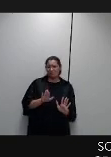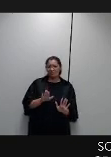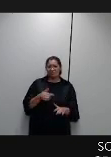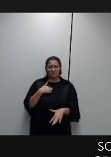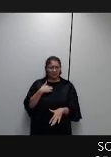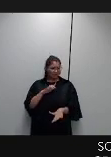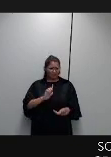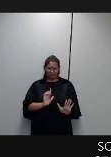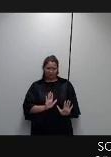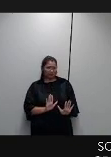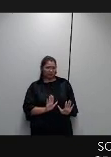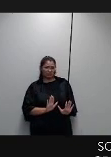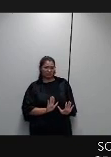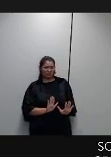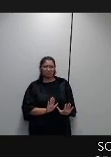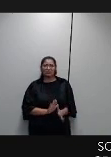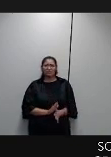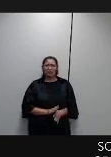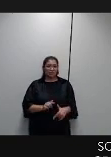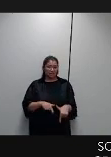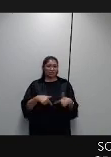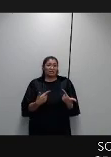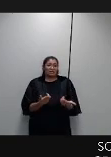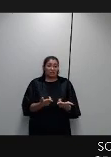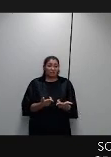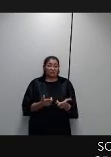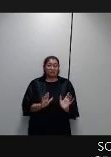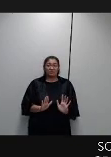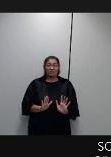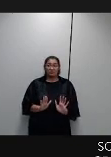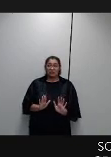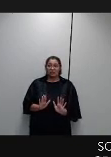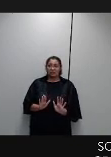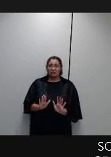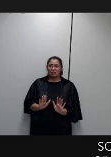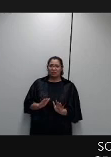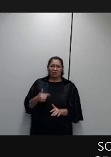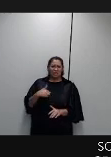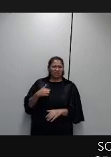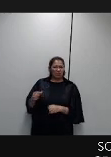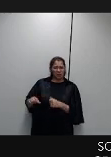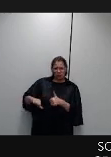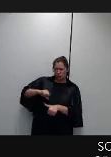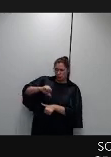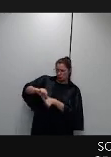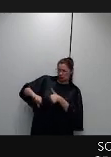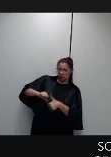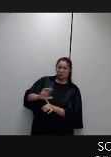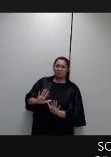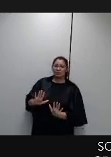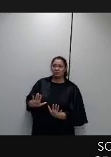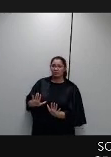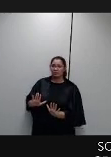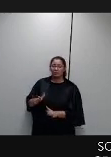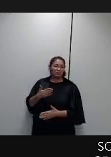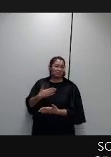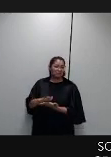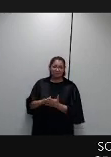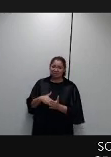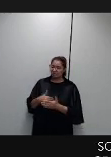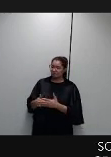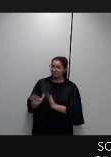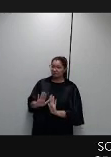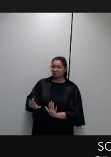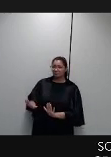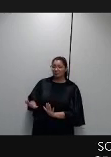eu aplico lá e sai aqui não houve solução irregular para mim não ouvir mas não